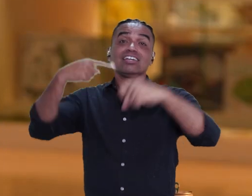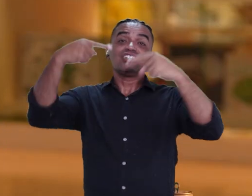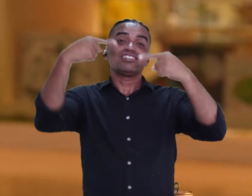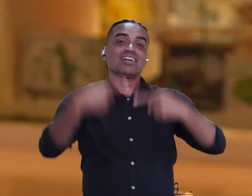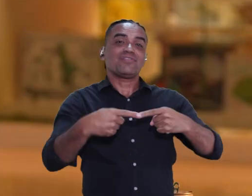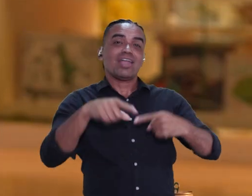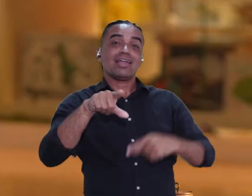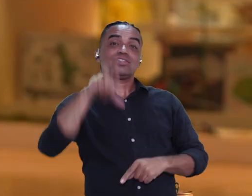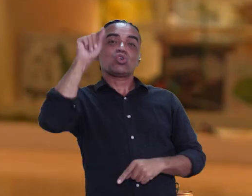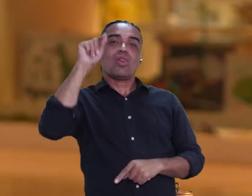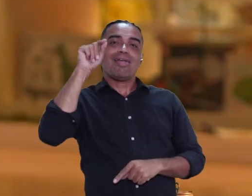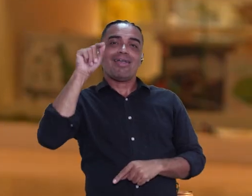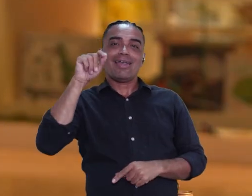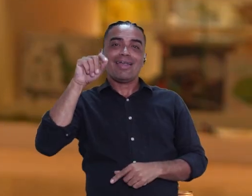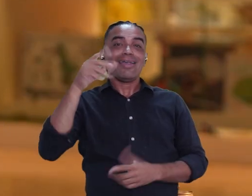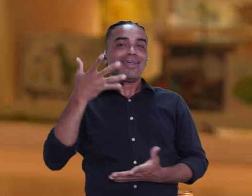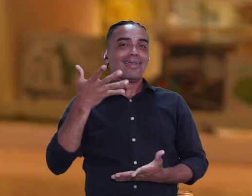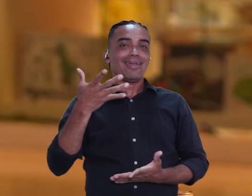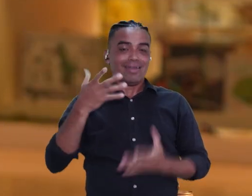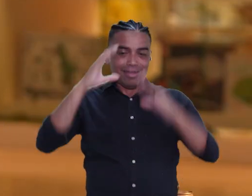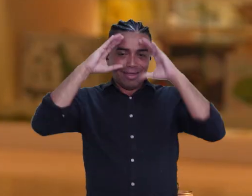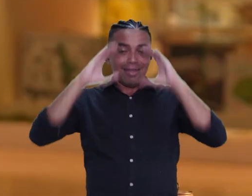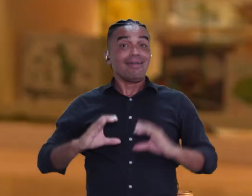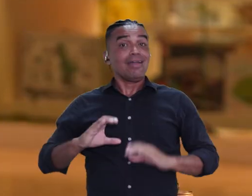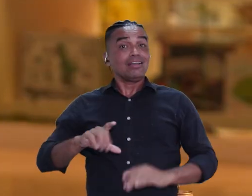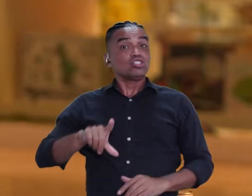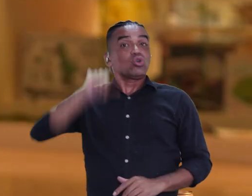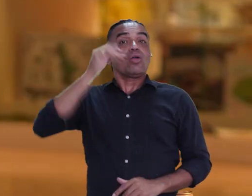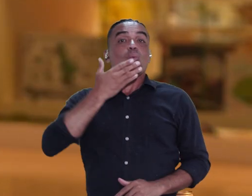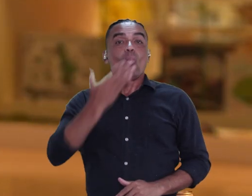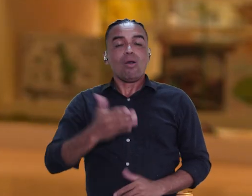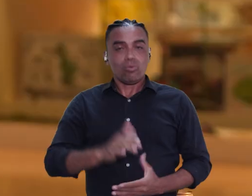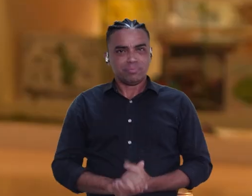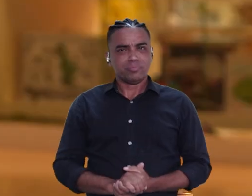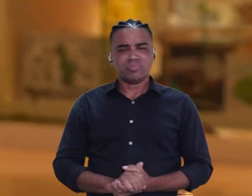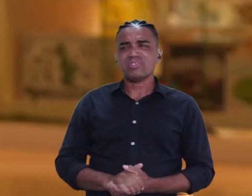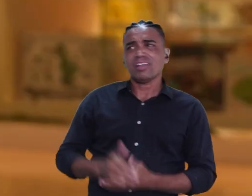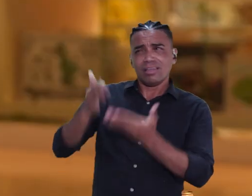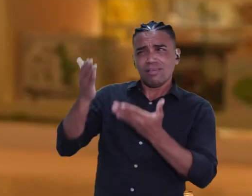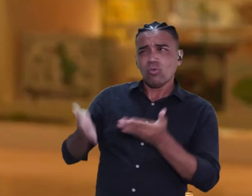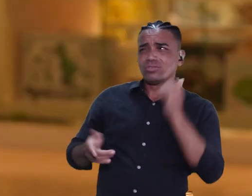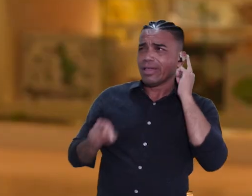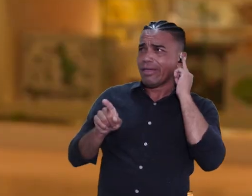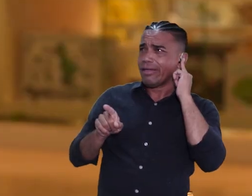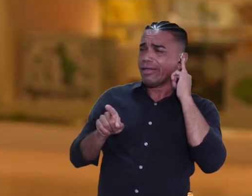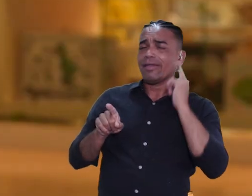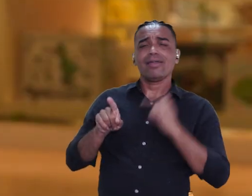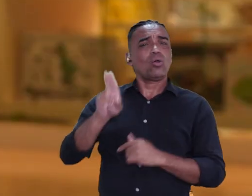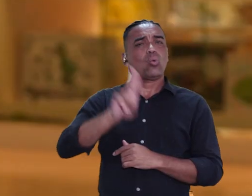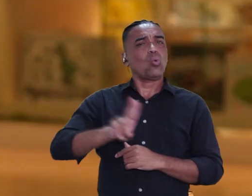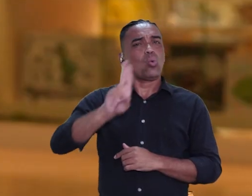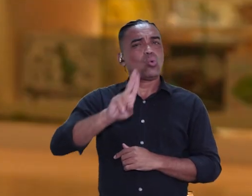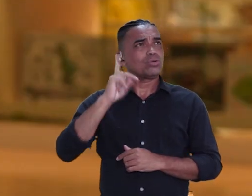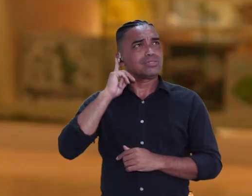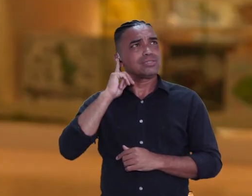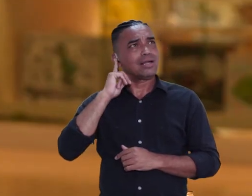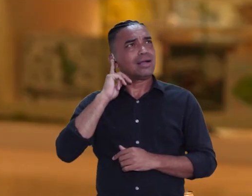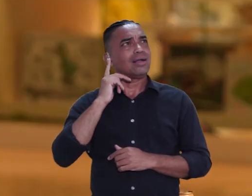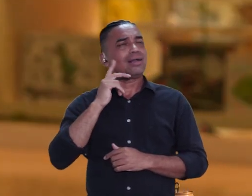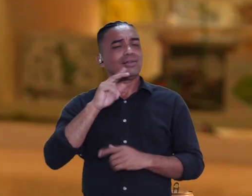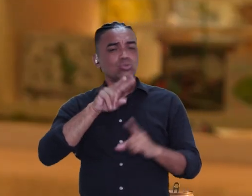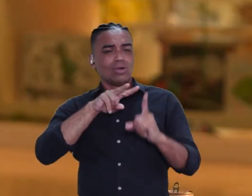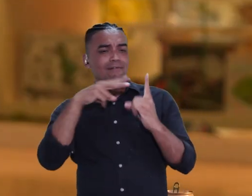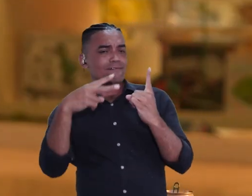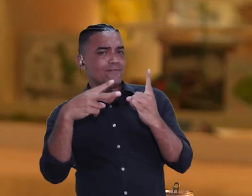te desafia o que fazer, né? E como é que você usa a sua interpretação, a